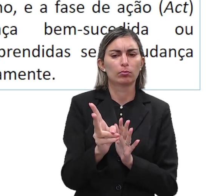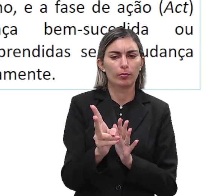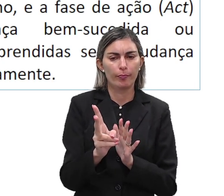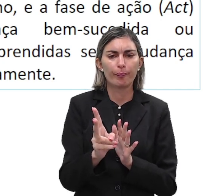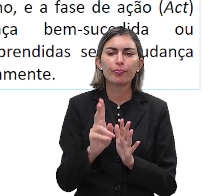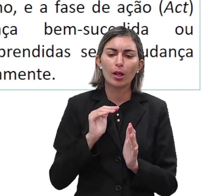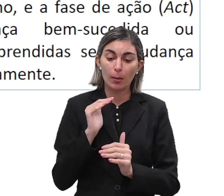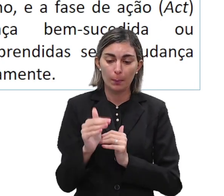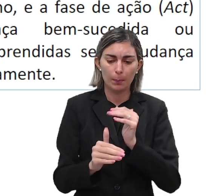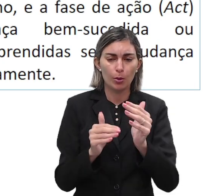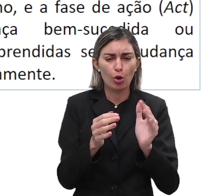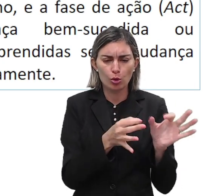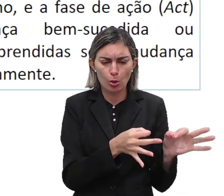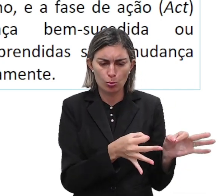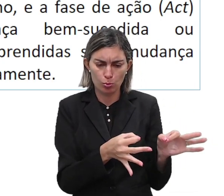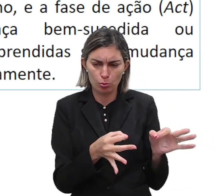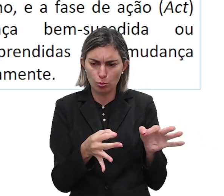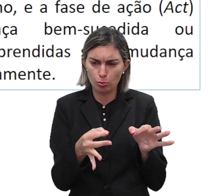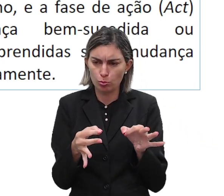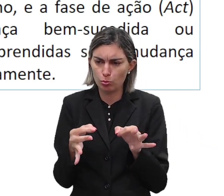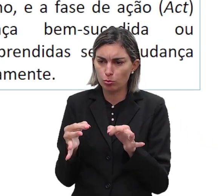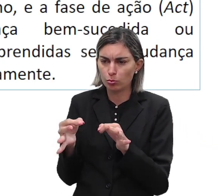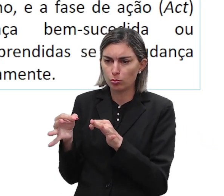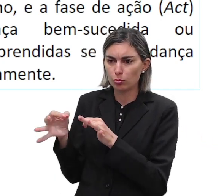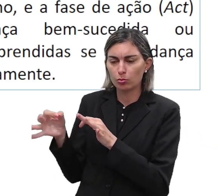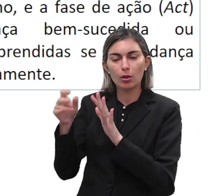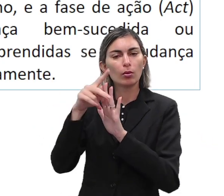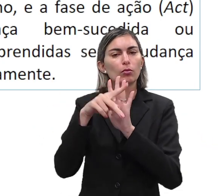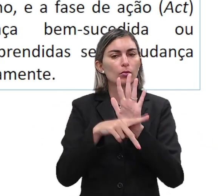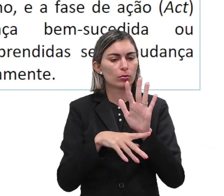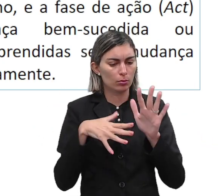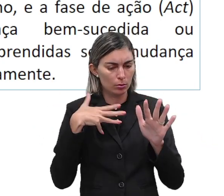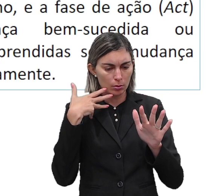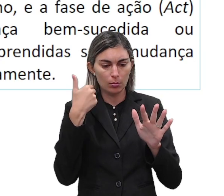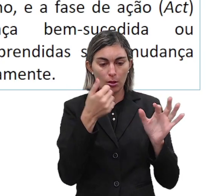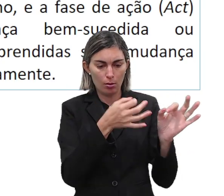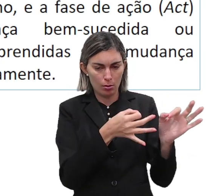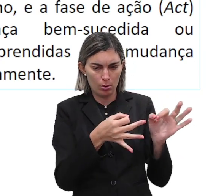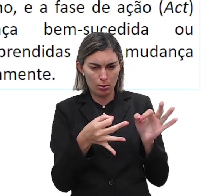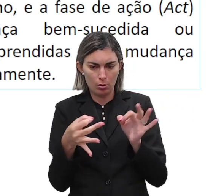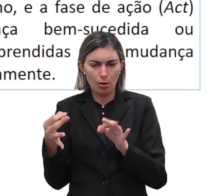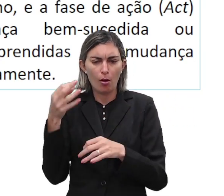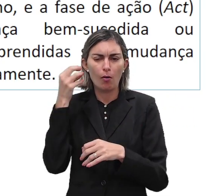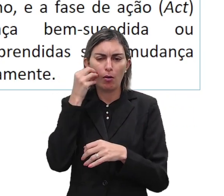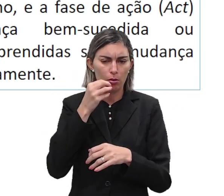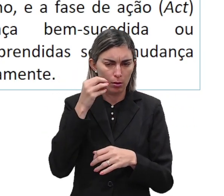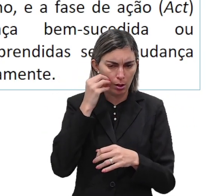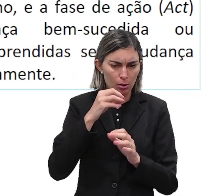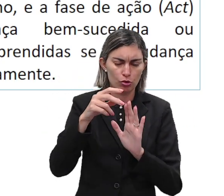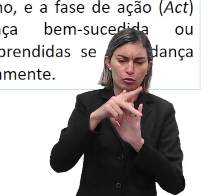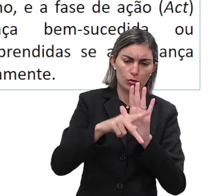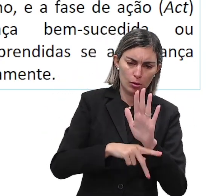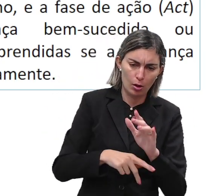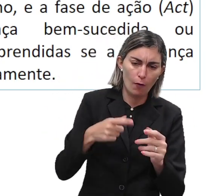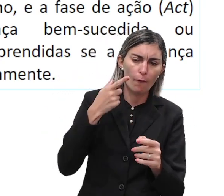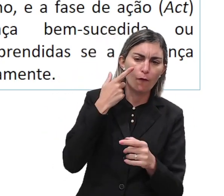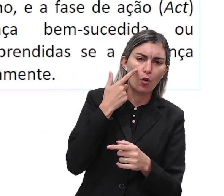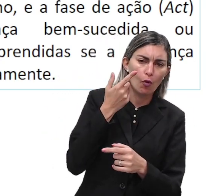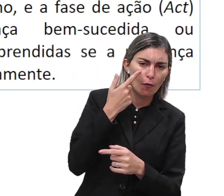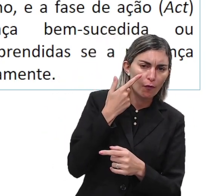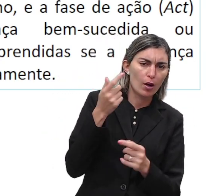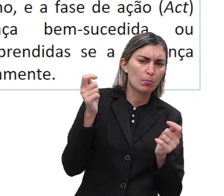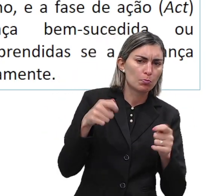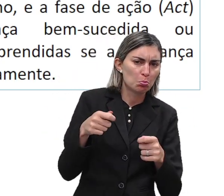esse processo é contínuo porque eu continuo planejando a melhoria, vou testar o plano, vou ver se o plano